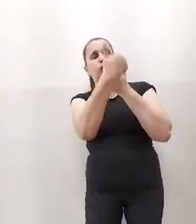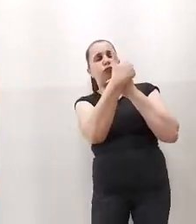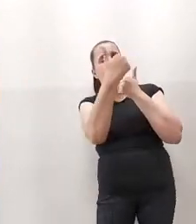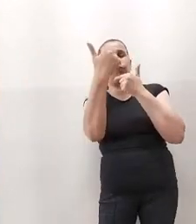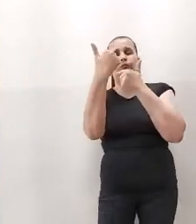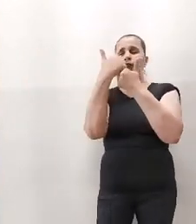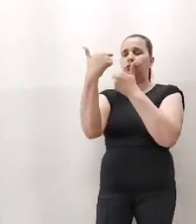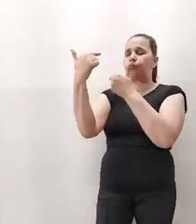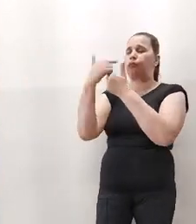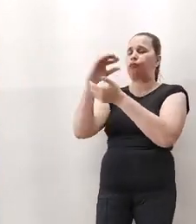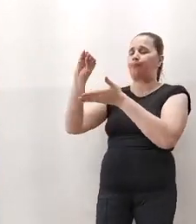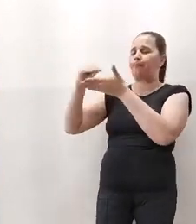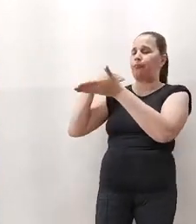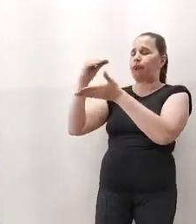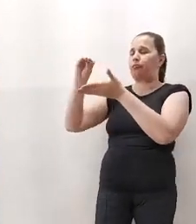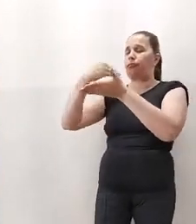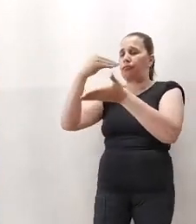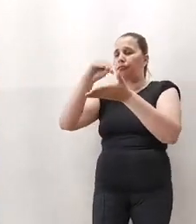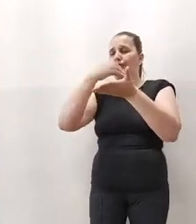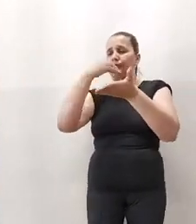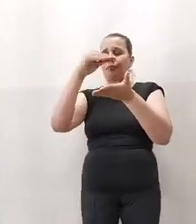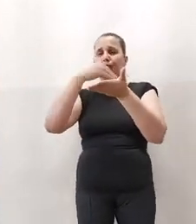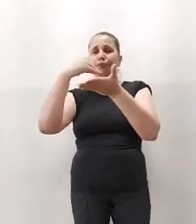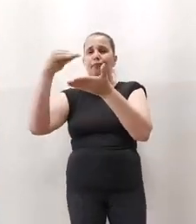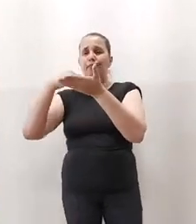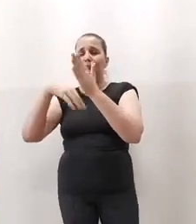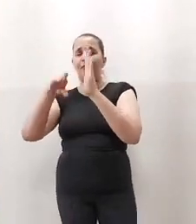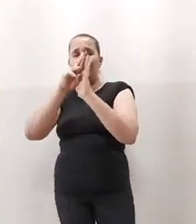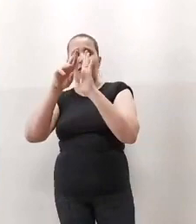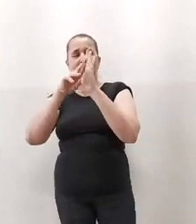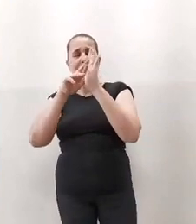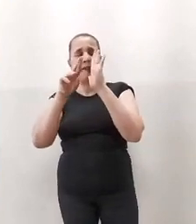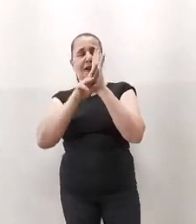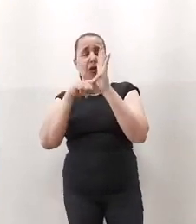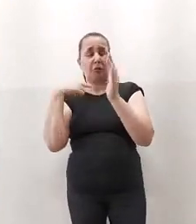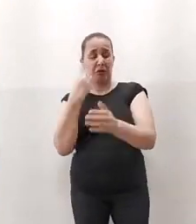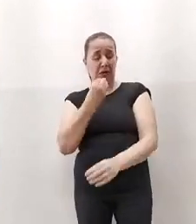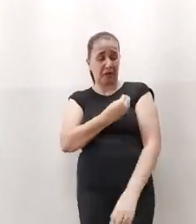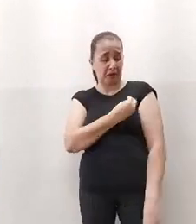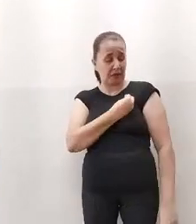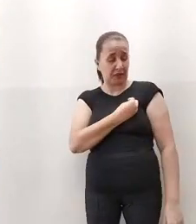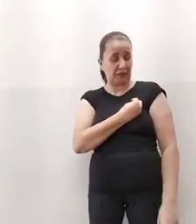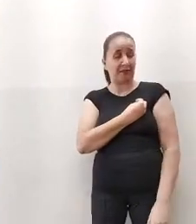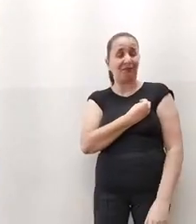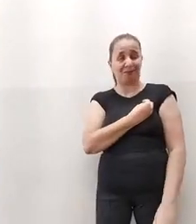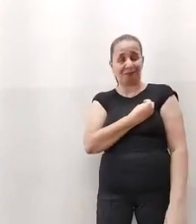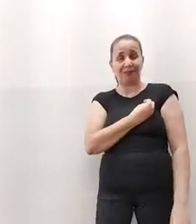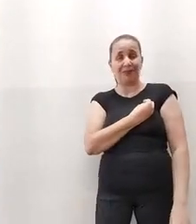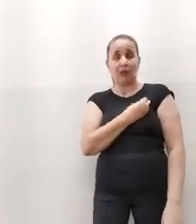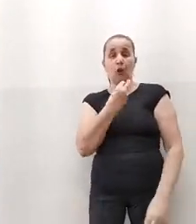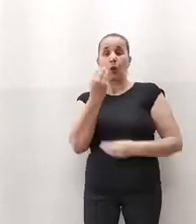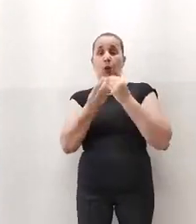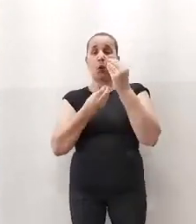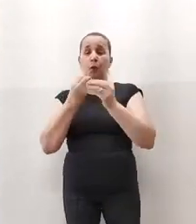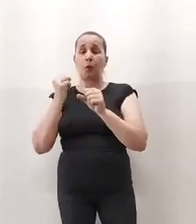com mensagens ditando a nossa vida, ditando como nós iremos